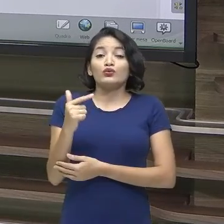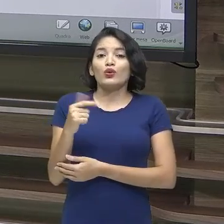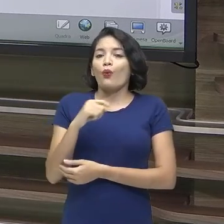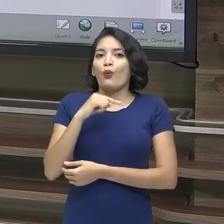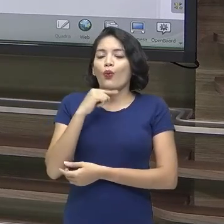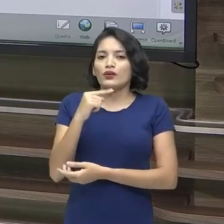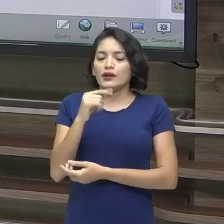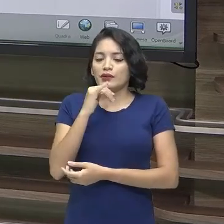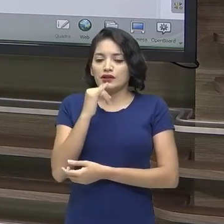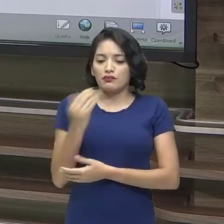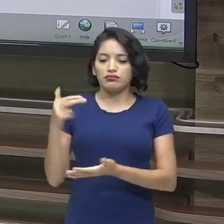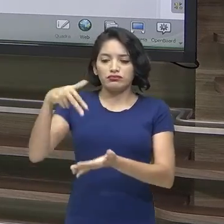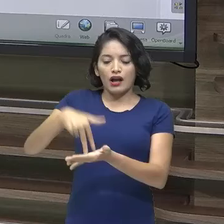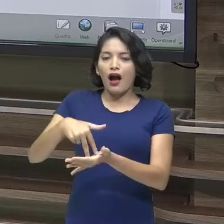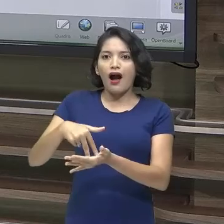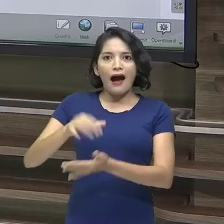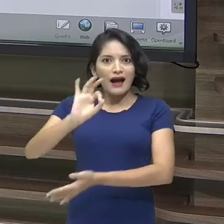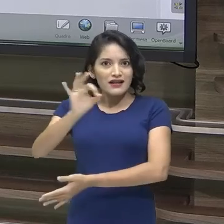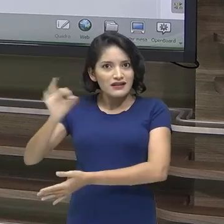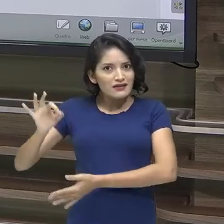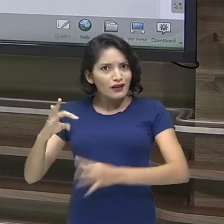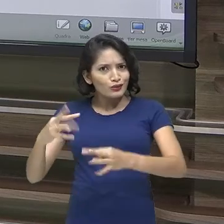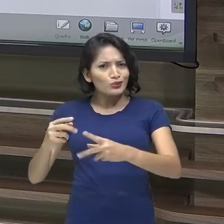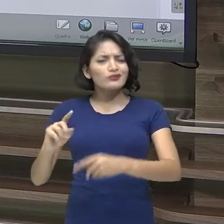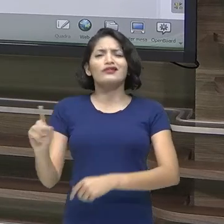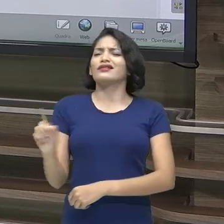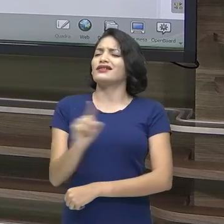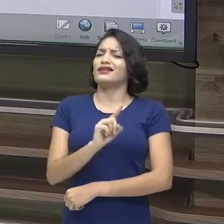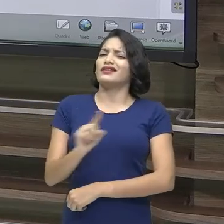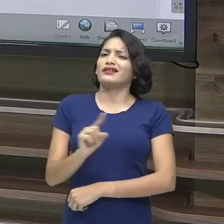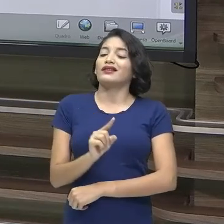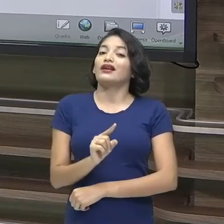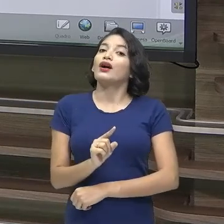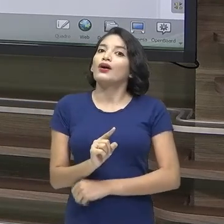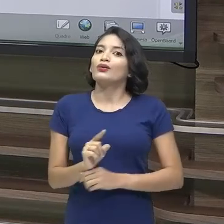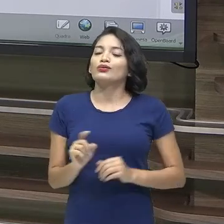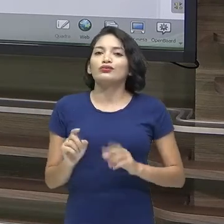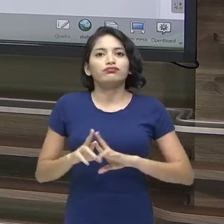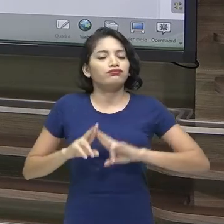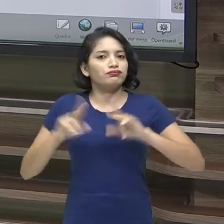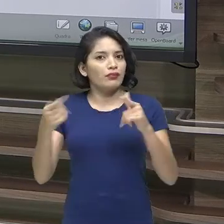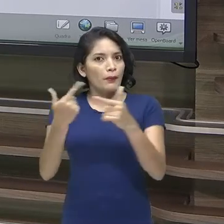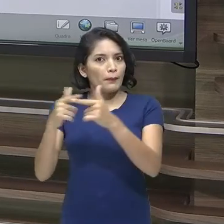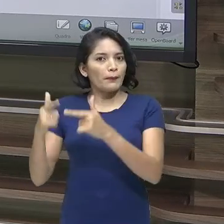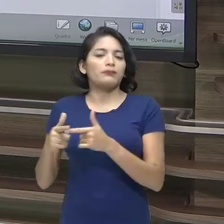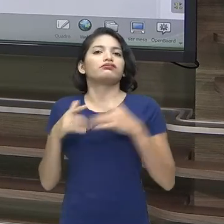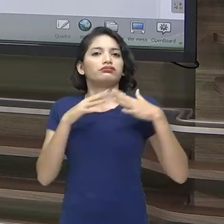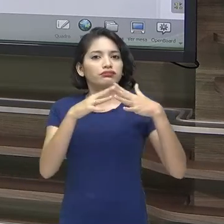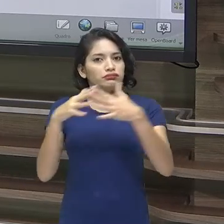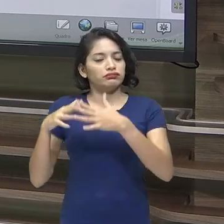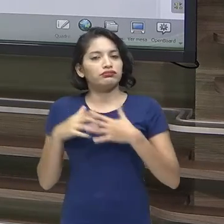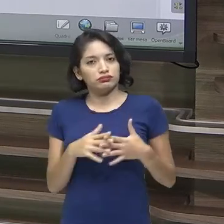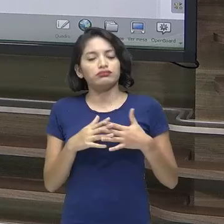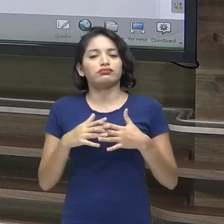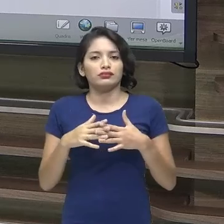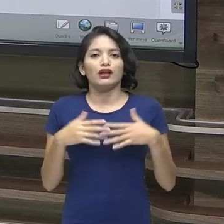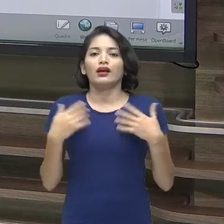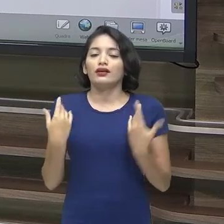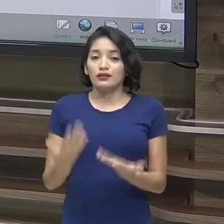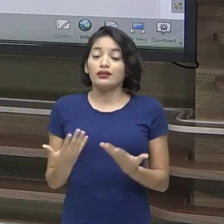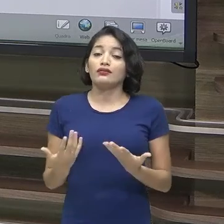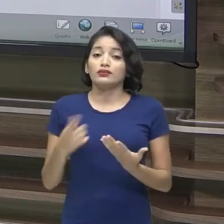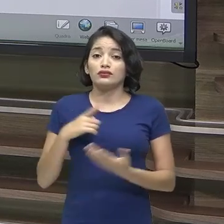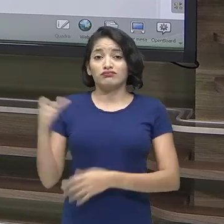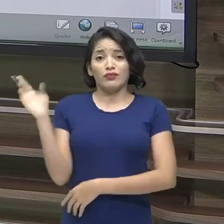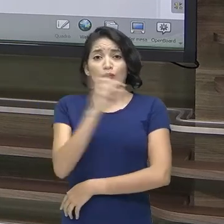ali e dizer, nossa, deu tudo certo. Não. A situação era diferente, era complicada. Ele tem ali a